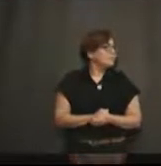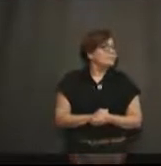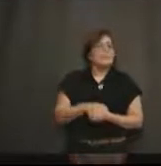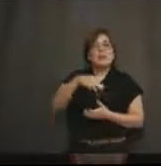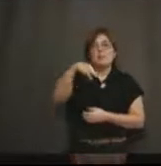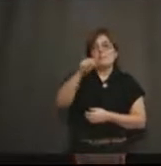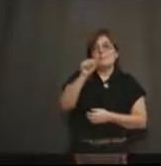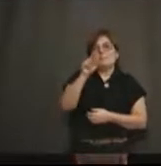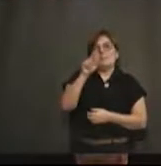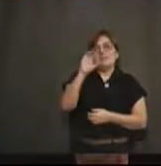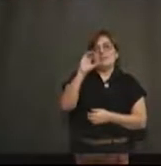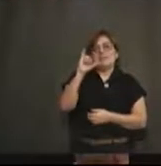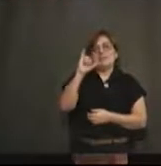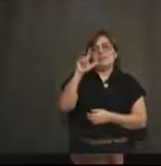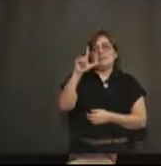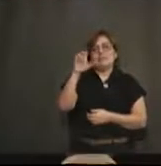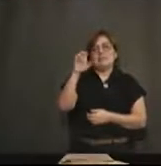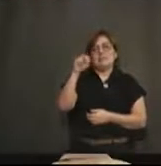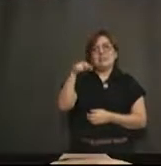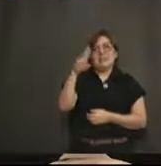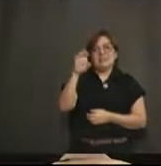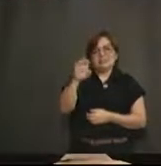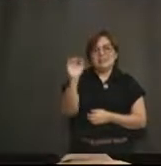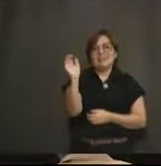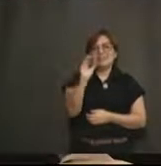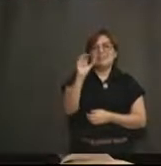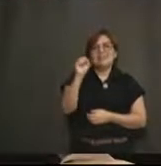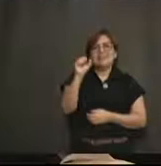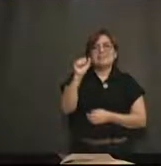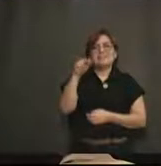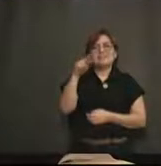Marcelene Santos, não sei se também está presente no auditório.